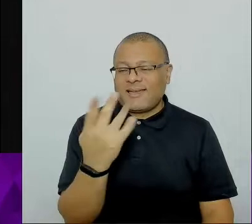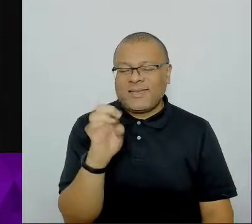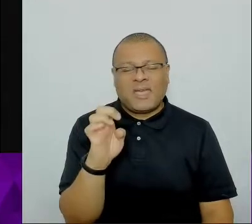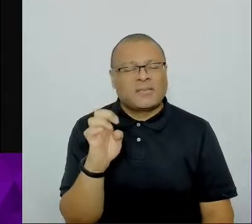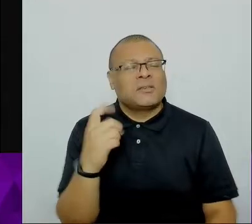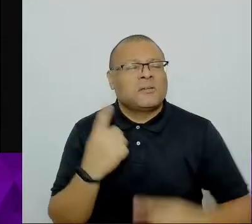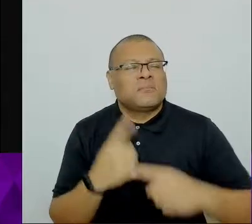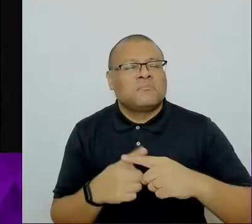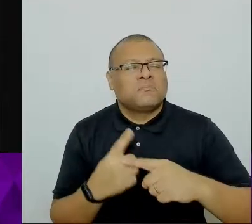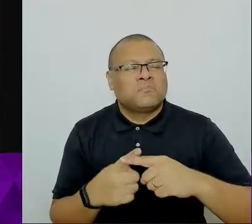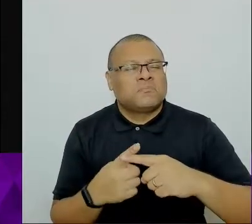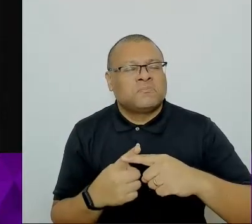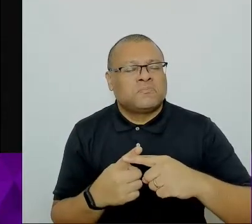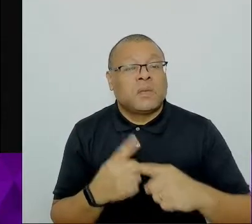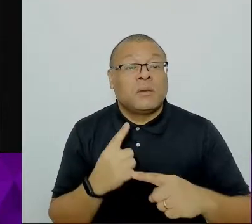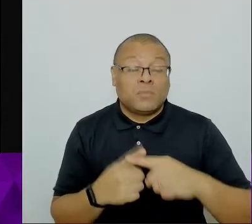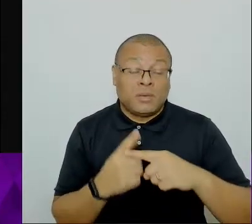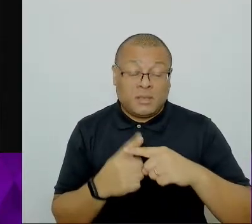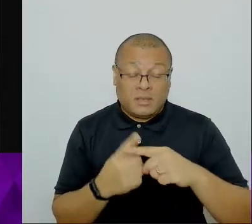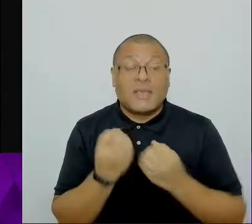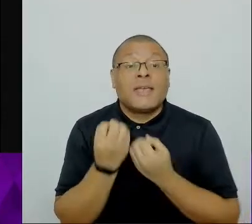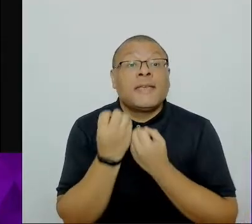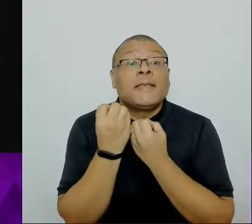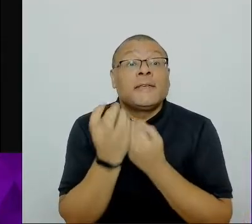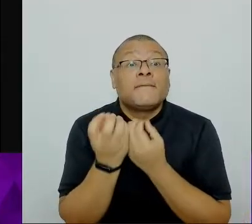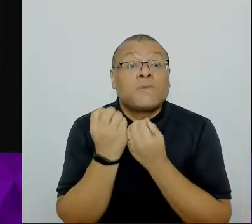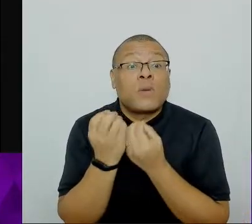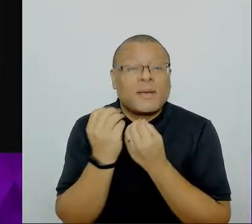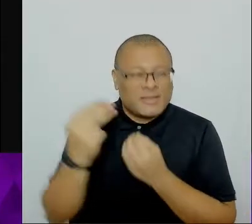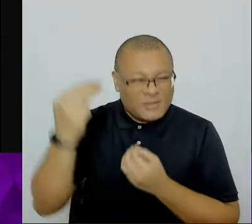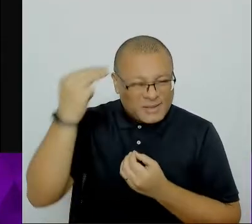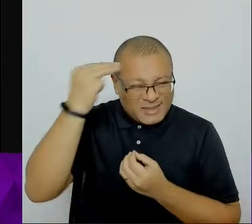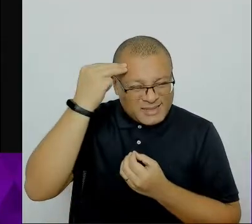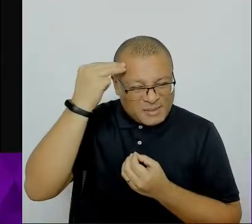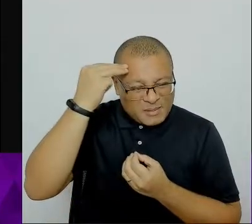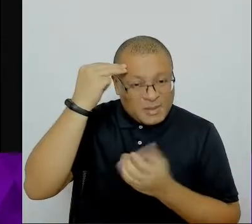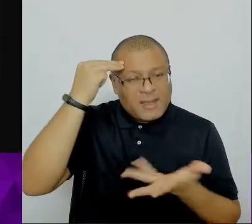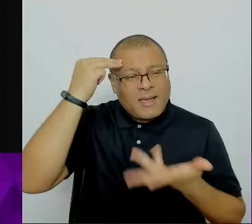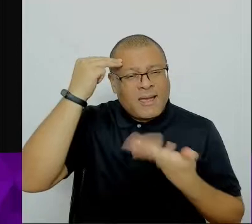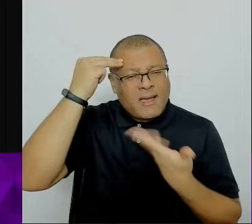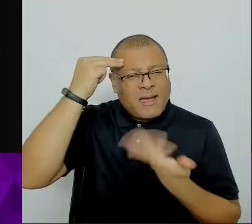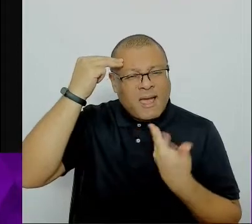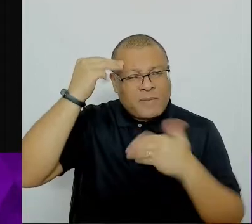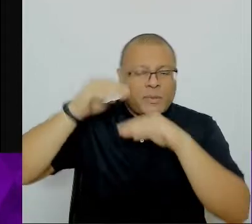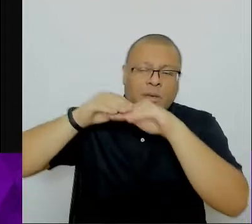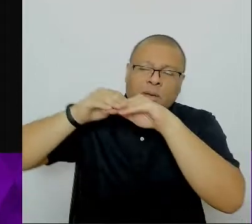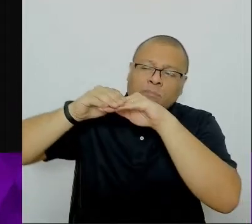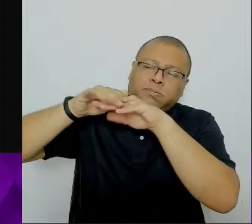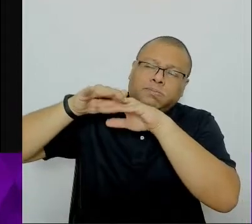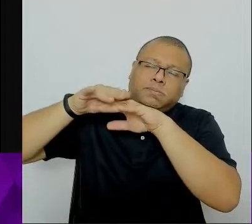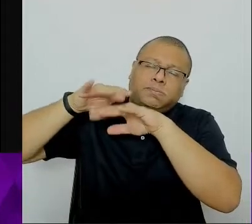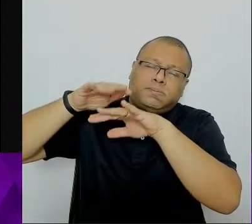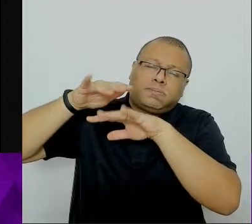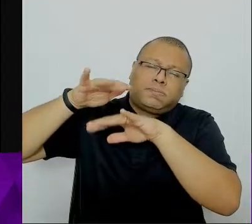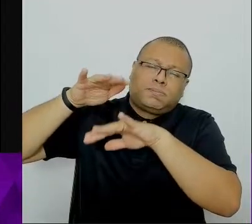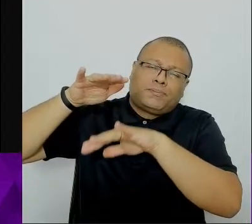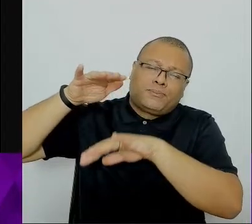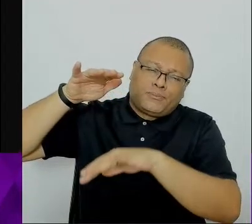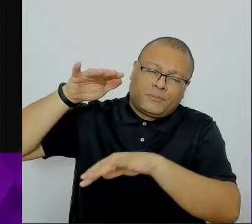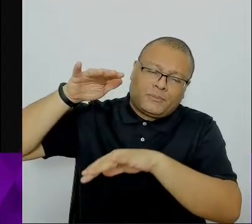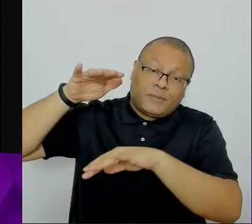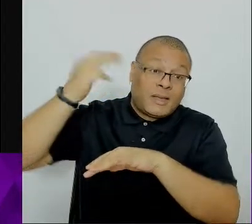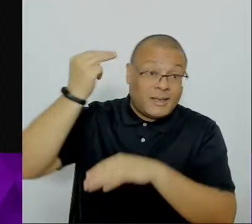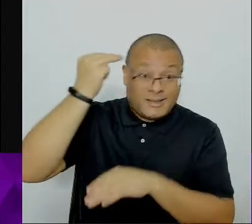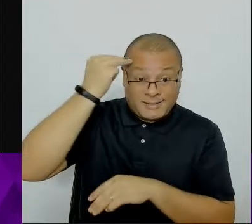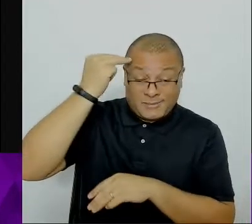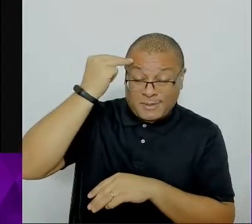estratégia de guardar dados em memória mais rápida. É como se fosse como é que eu posso dizer? É